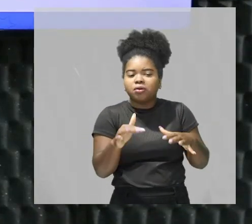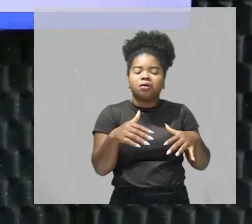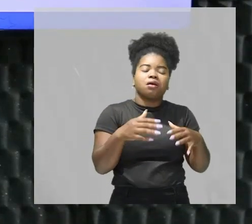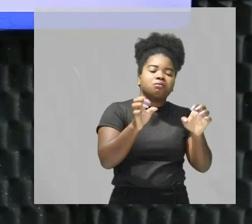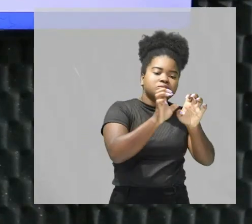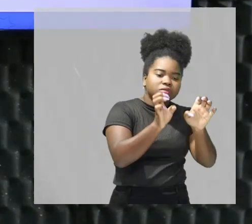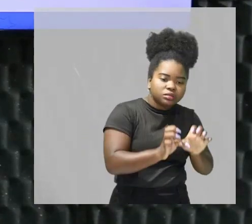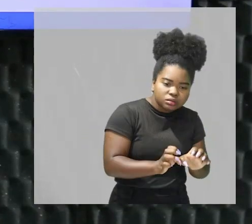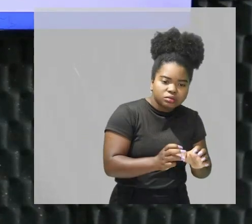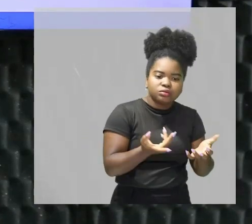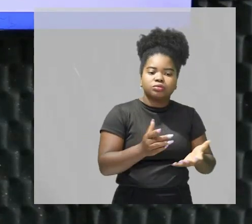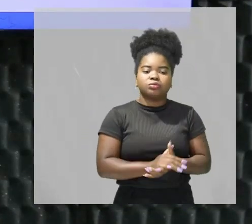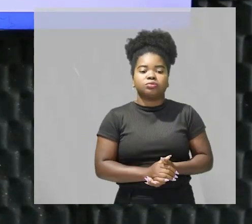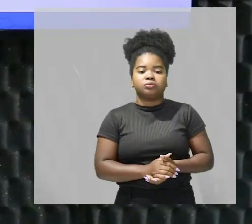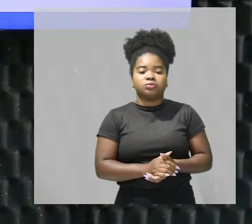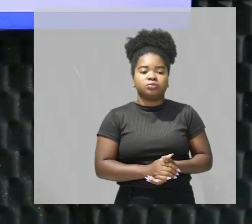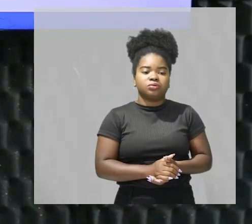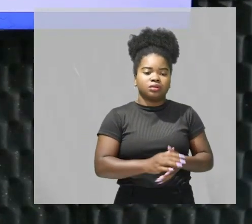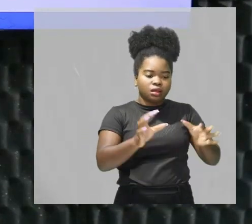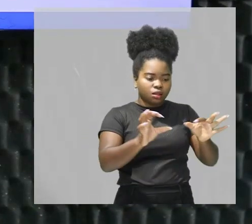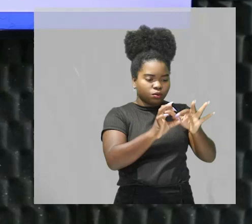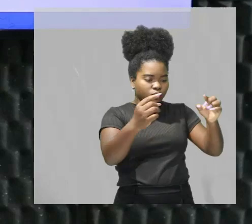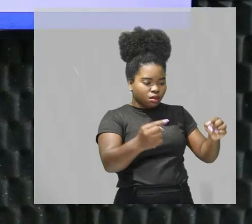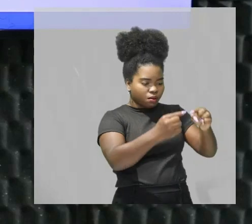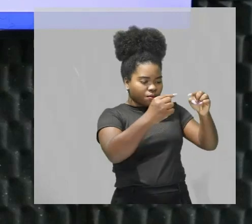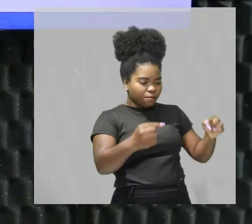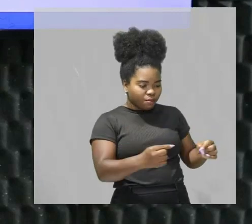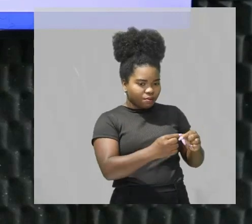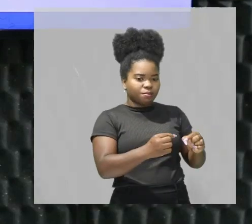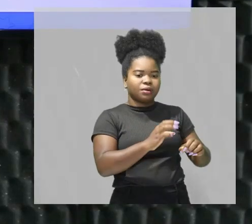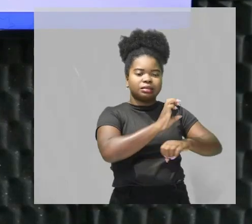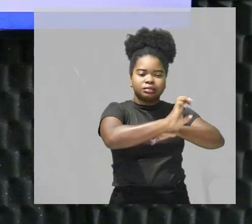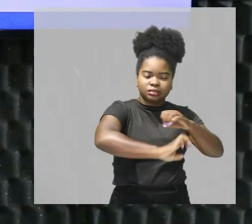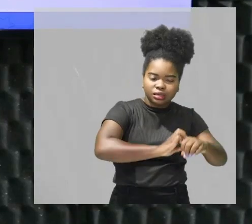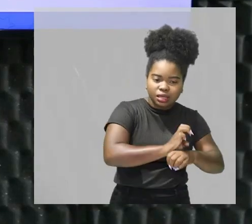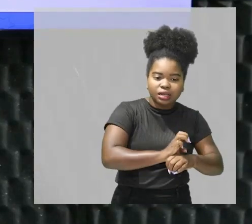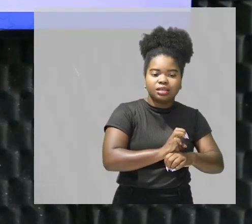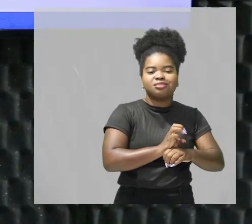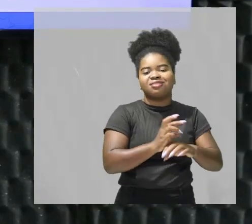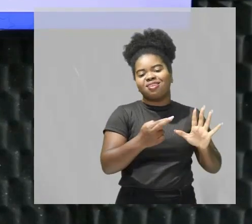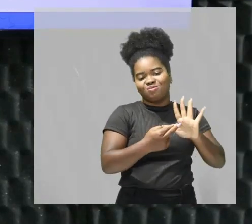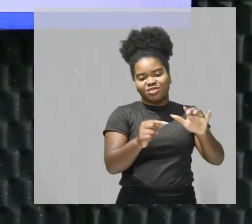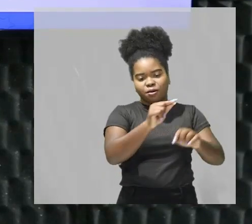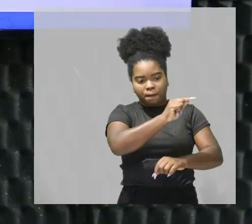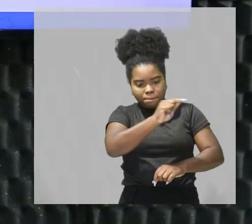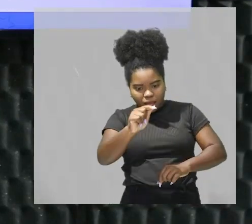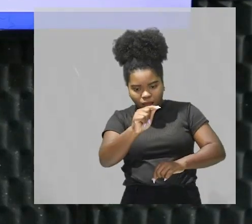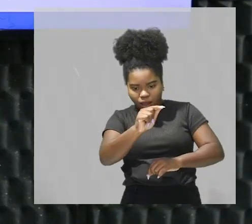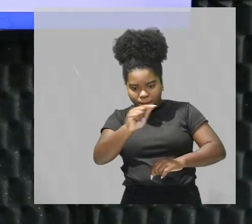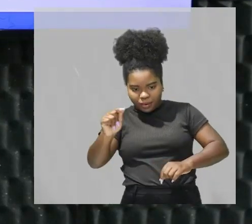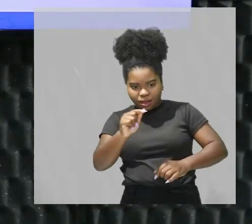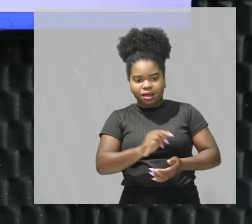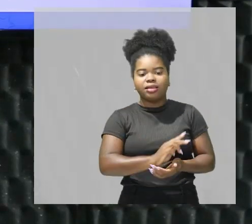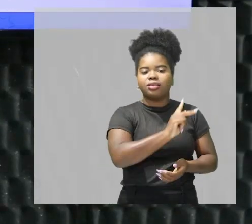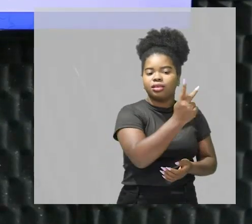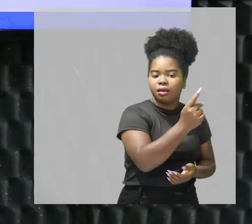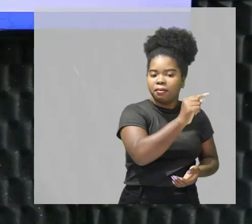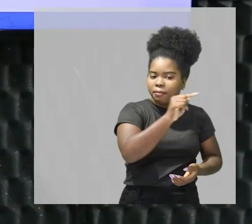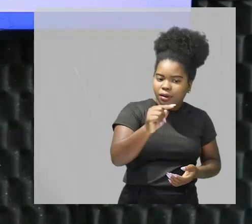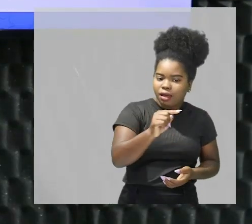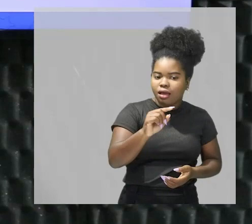eletrônicos, eu vou agora representar por meio de traços. Então, como você vê, hidrogênio, traço,